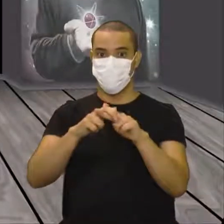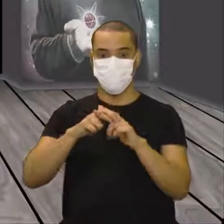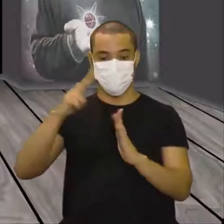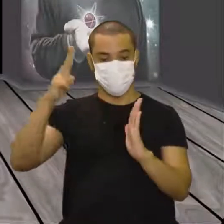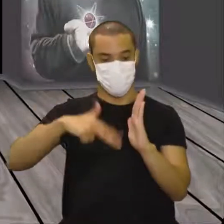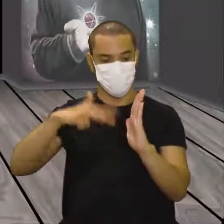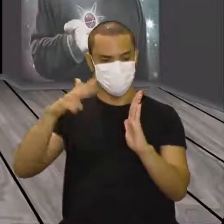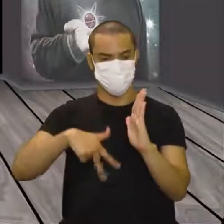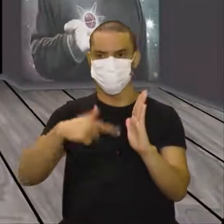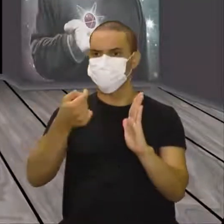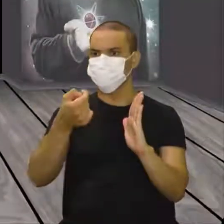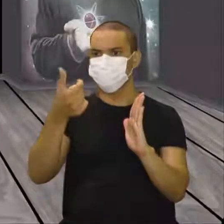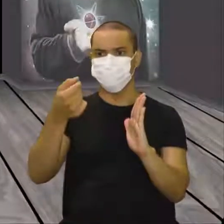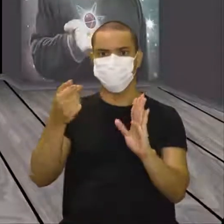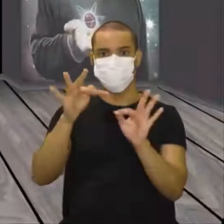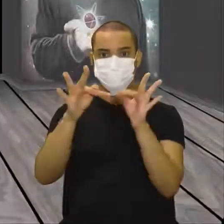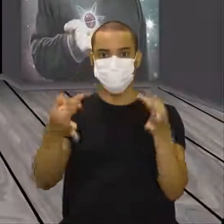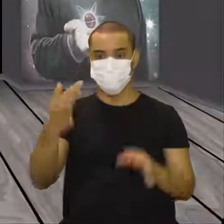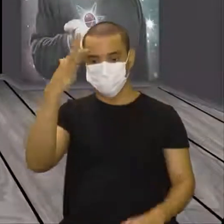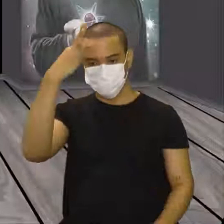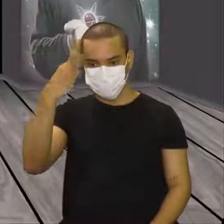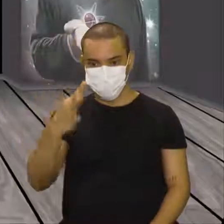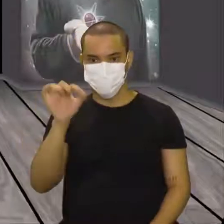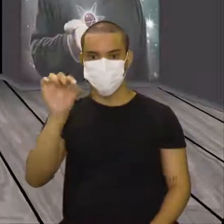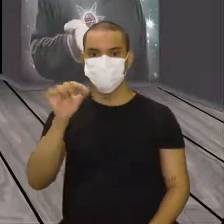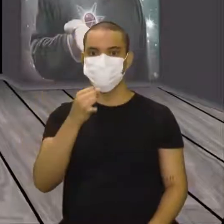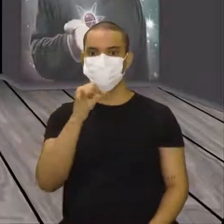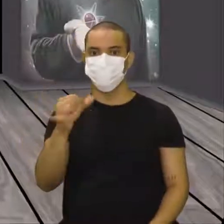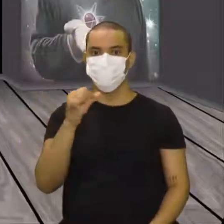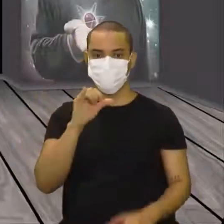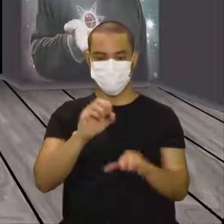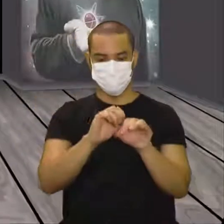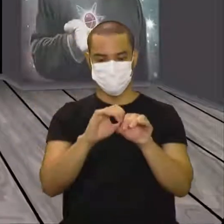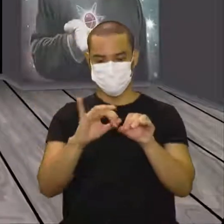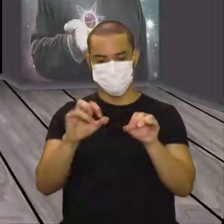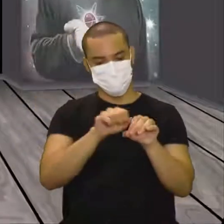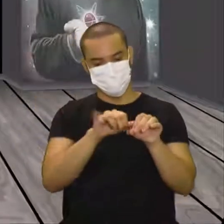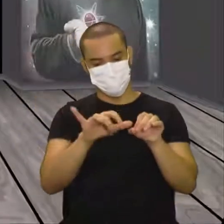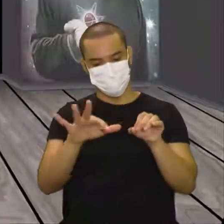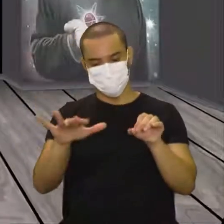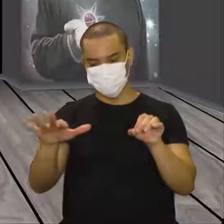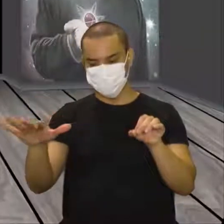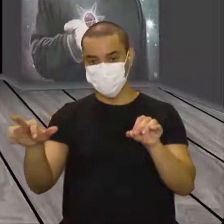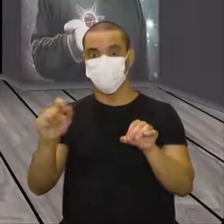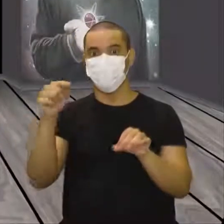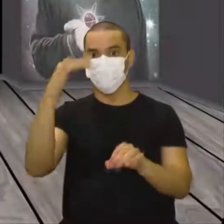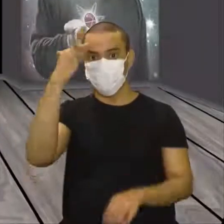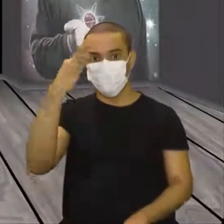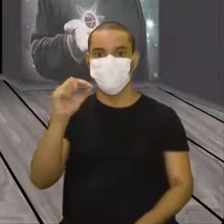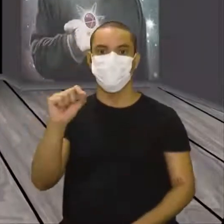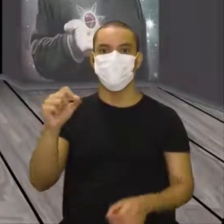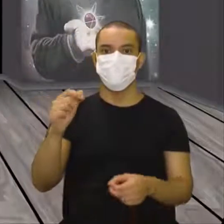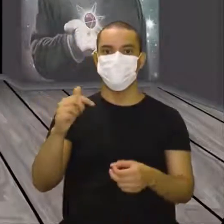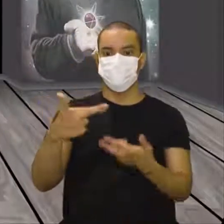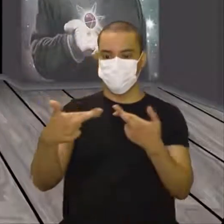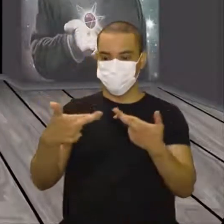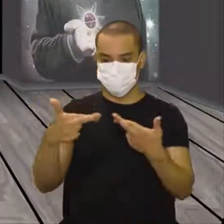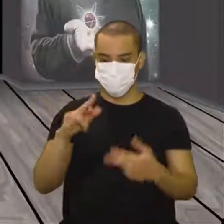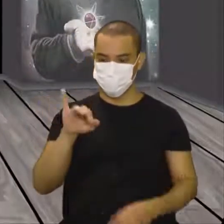mínimo, entender que a corrente elétrica passa por dentro do fio, são os elétrons correndo, resistência, alguma coisa